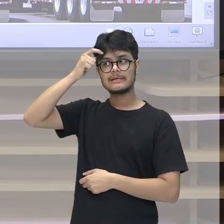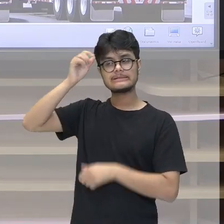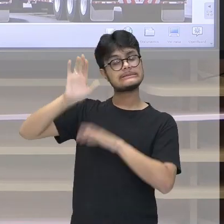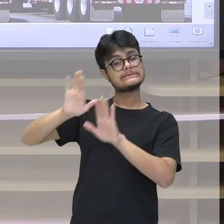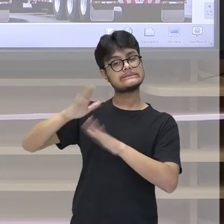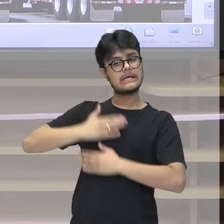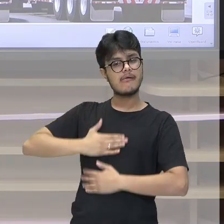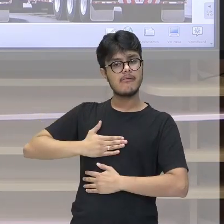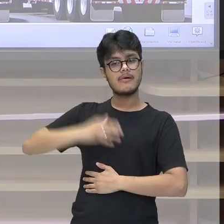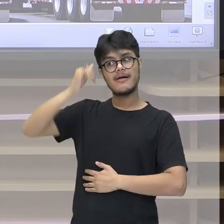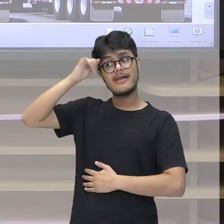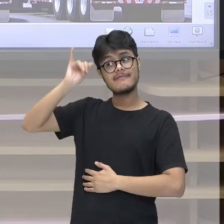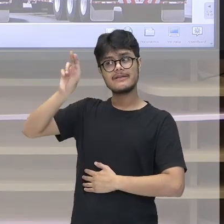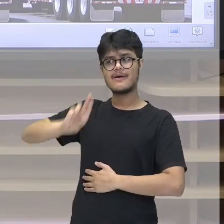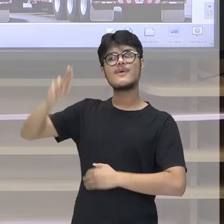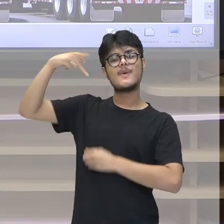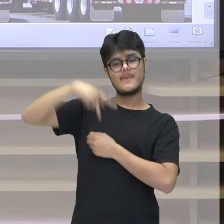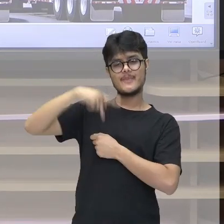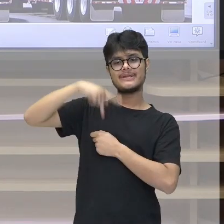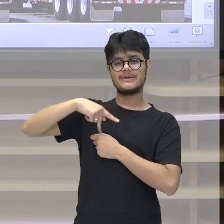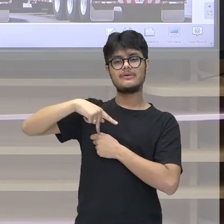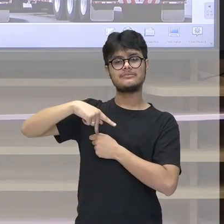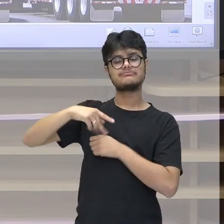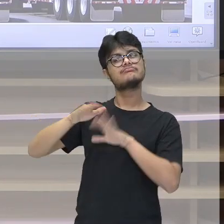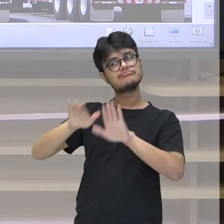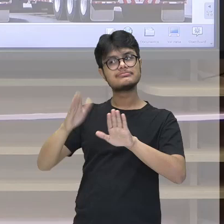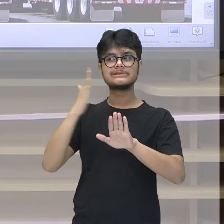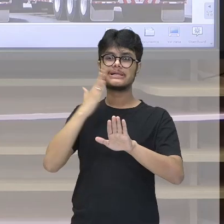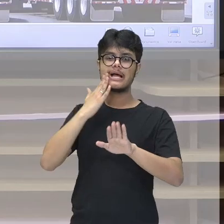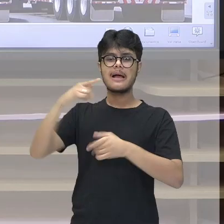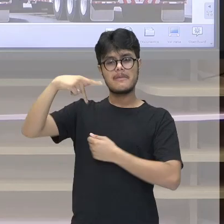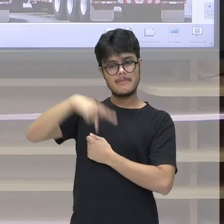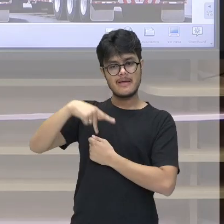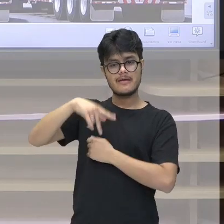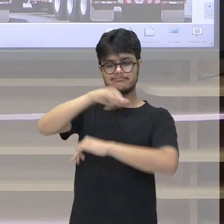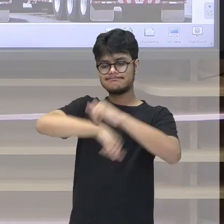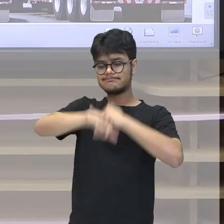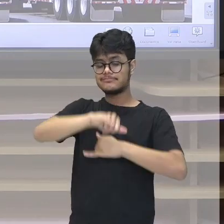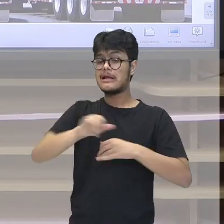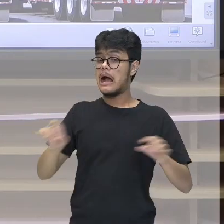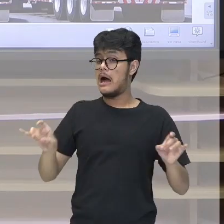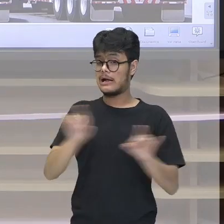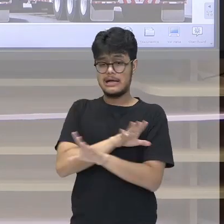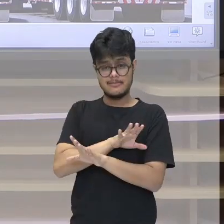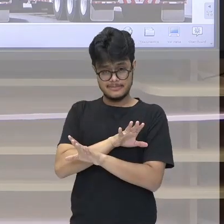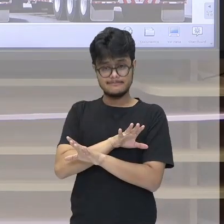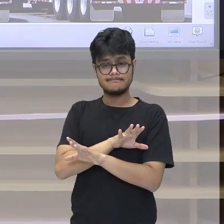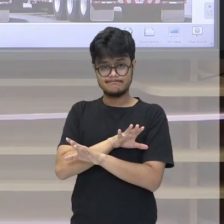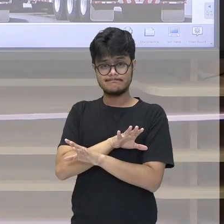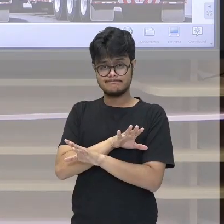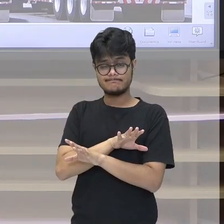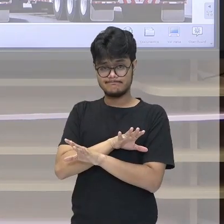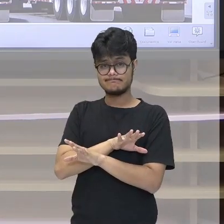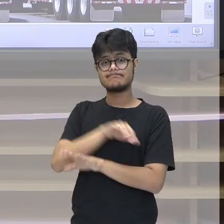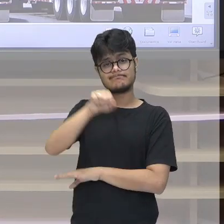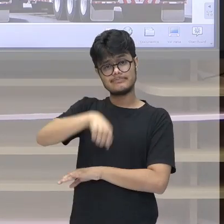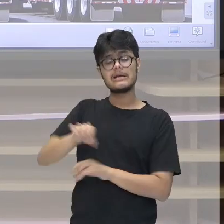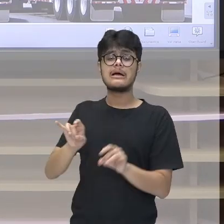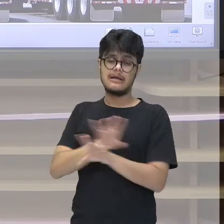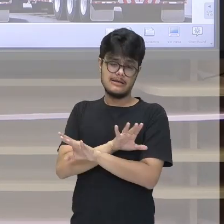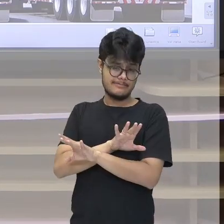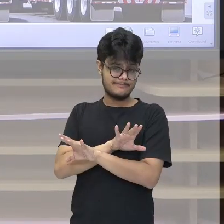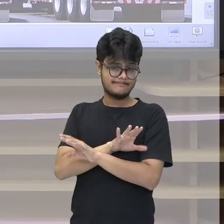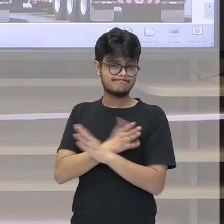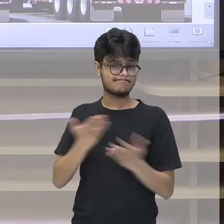desligar, vamos dizer assim, do petróleo, né? Porque a gente sabe que é um tipo de combustível fóssil. Por ser